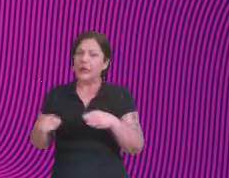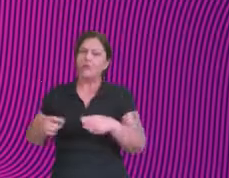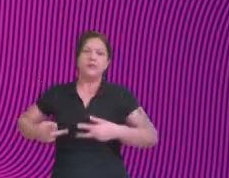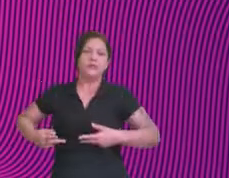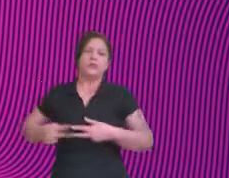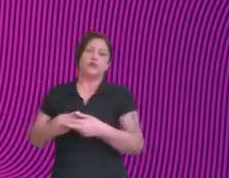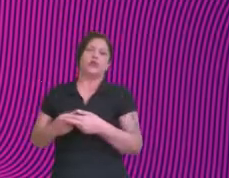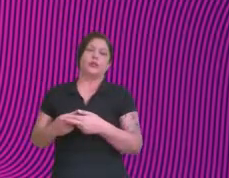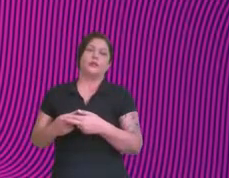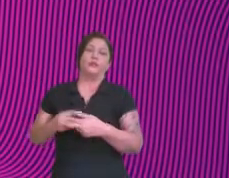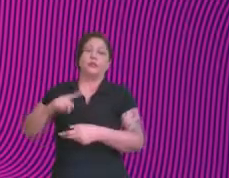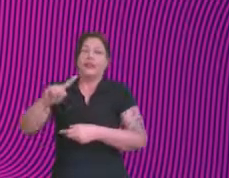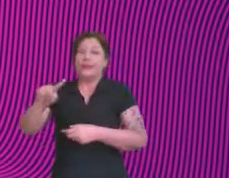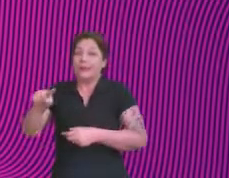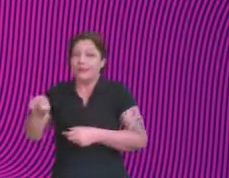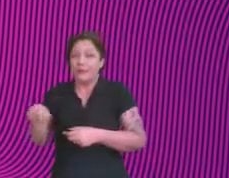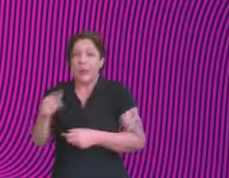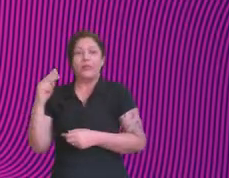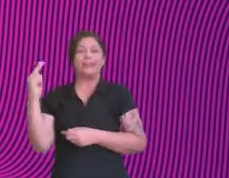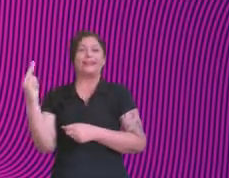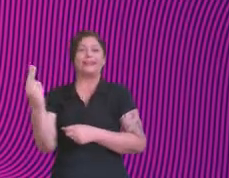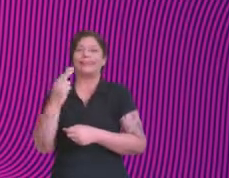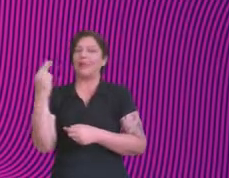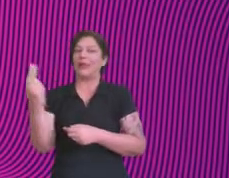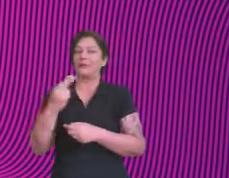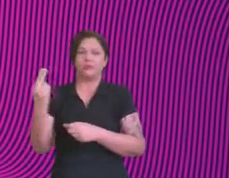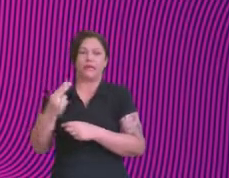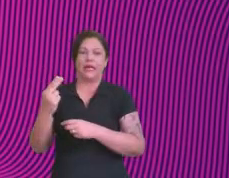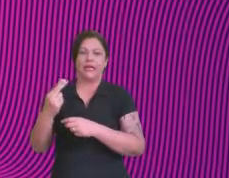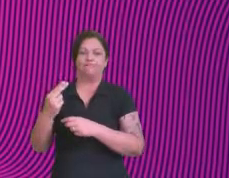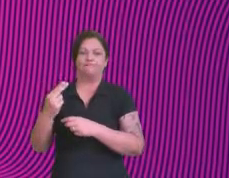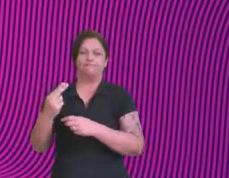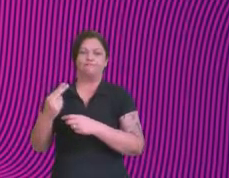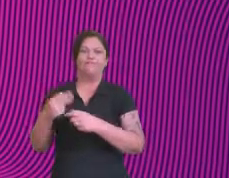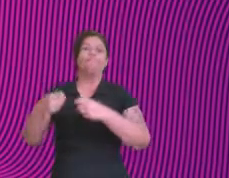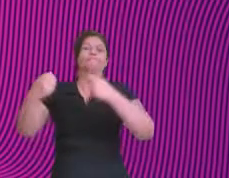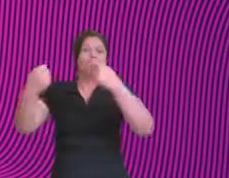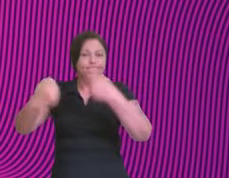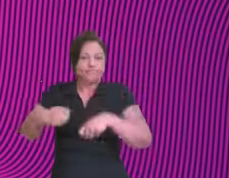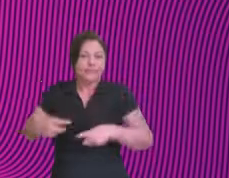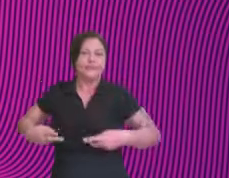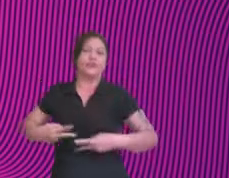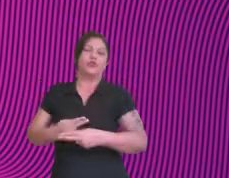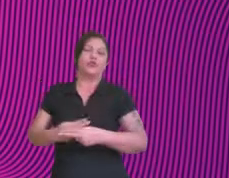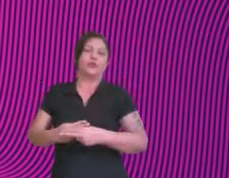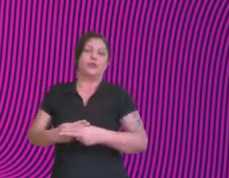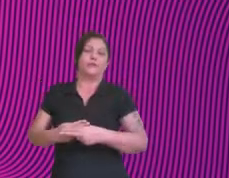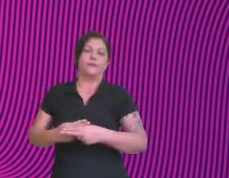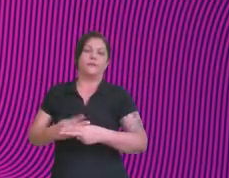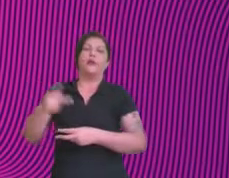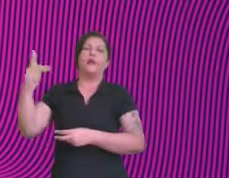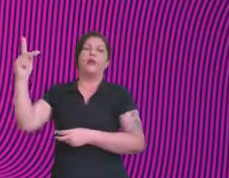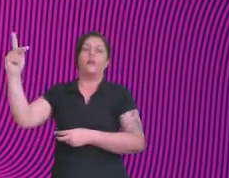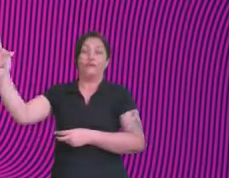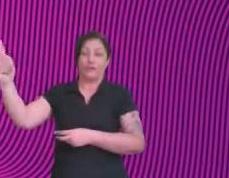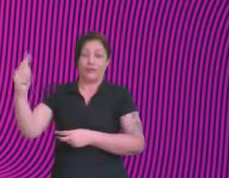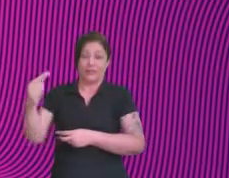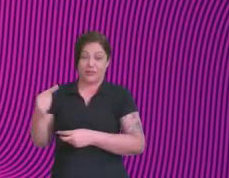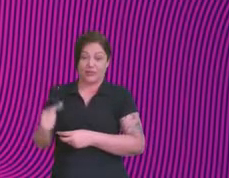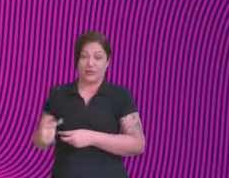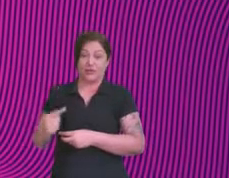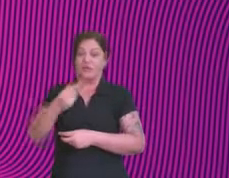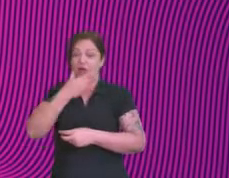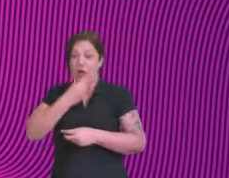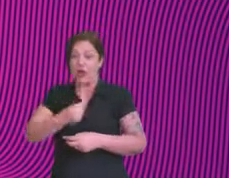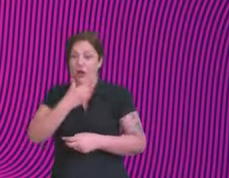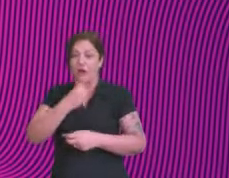10 horas de cirurgia, que não é simples para um paciente isso. Mas hoje o índice de complicação está muito pequeno, porque a equipe é